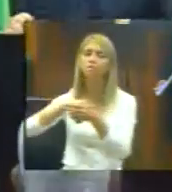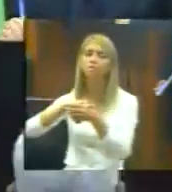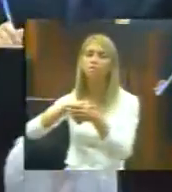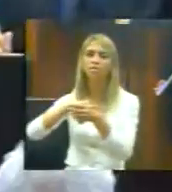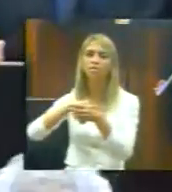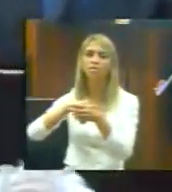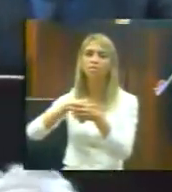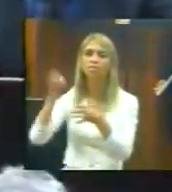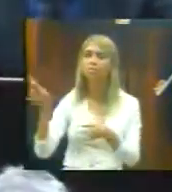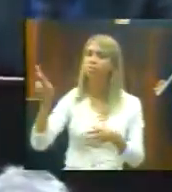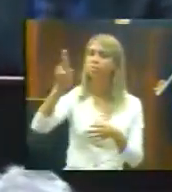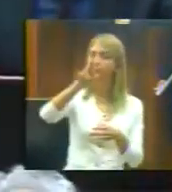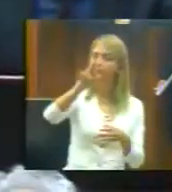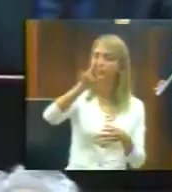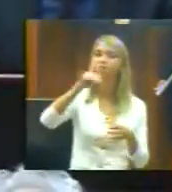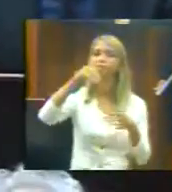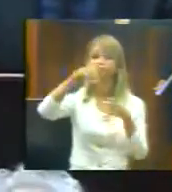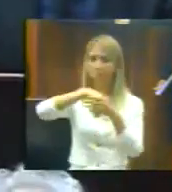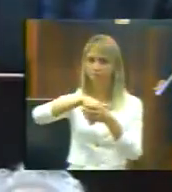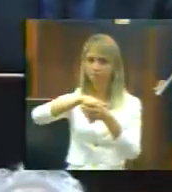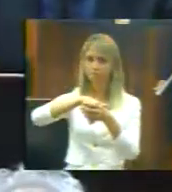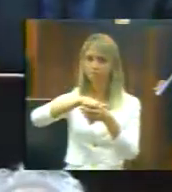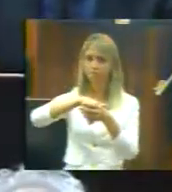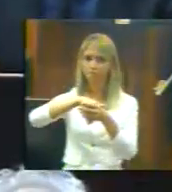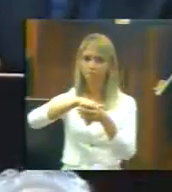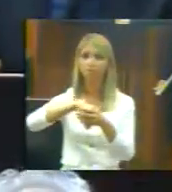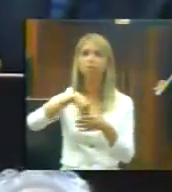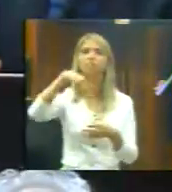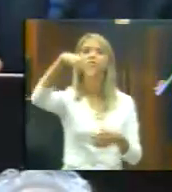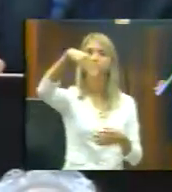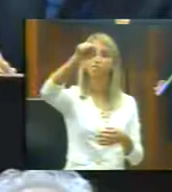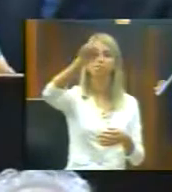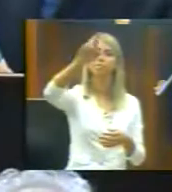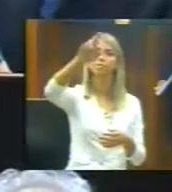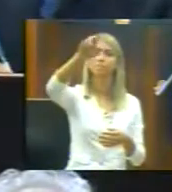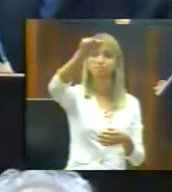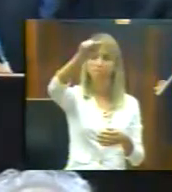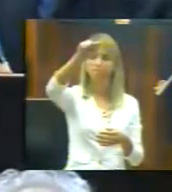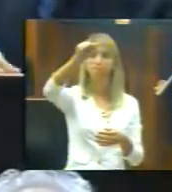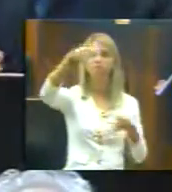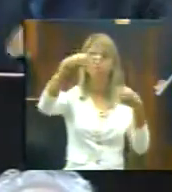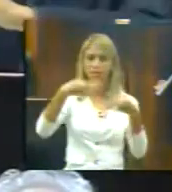O meu voto vai para a candidata, a deputada futuramente, Mayara.